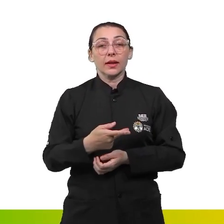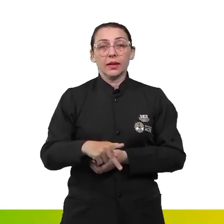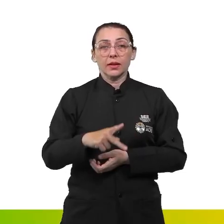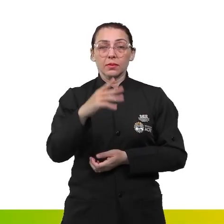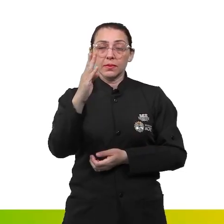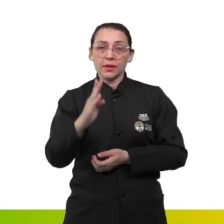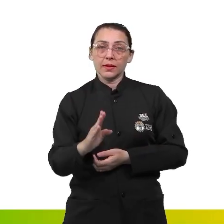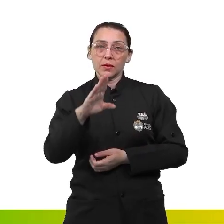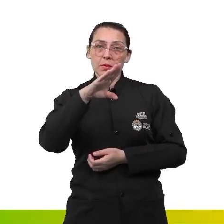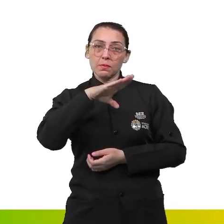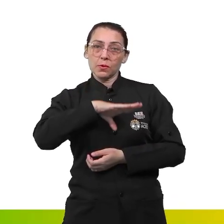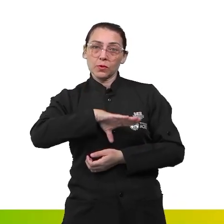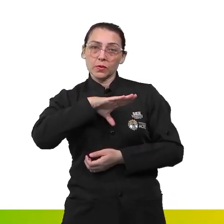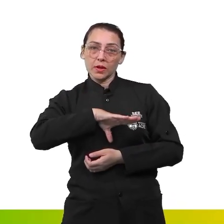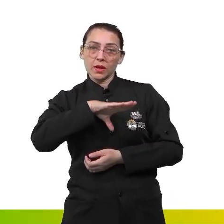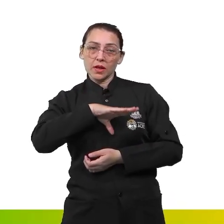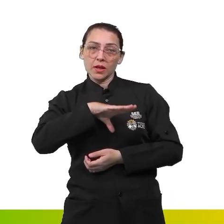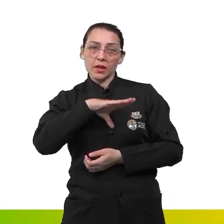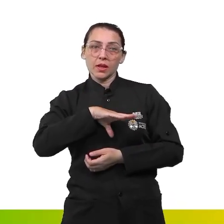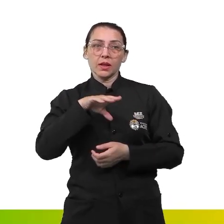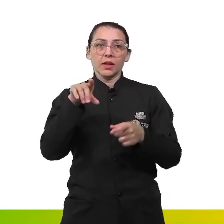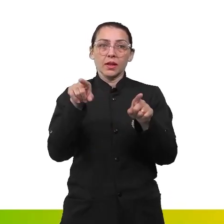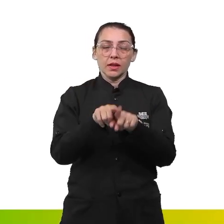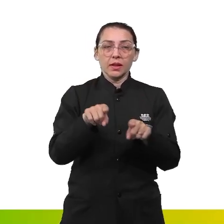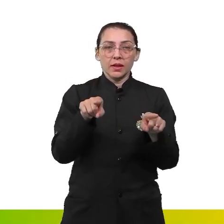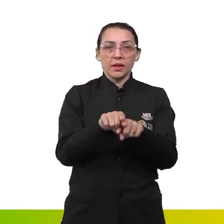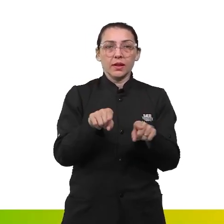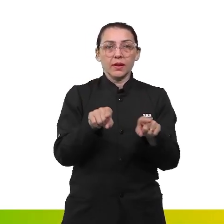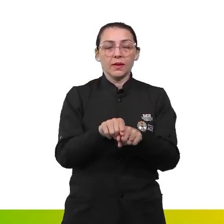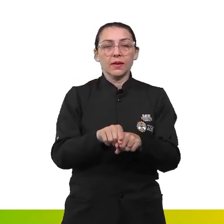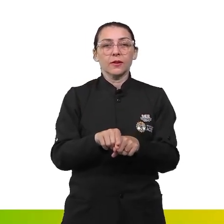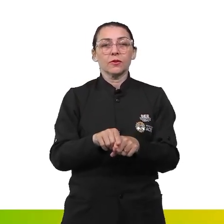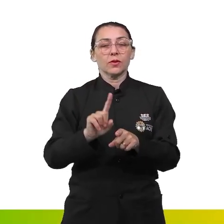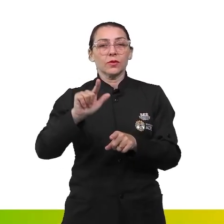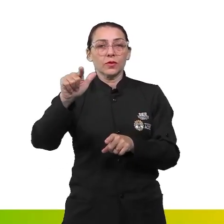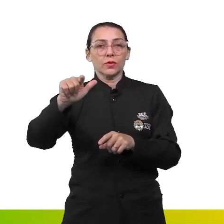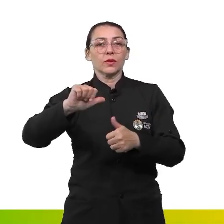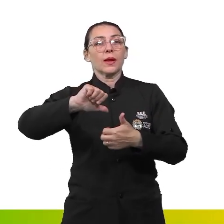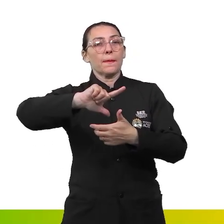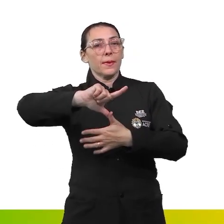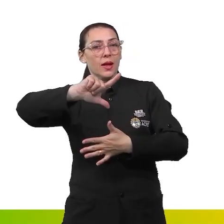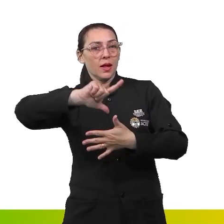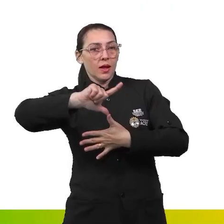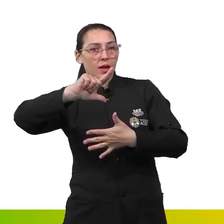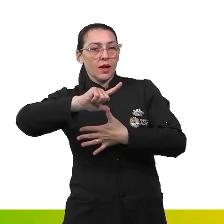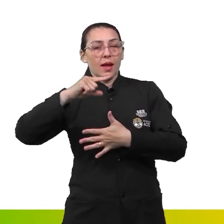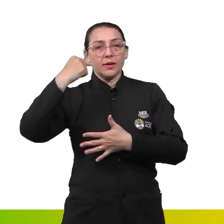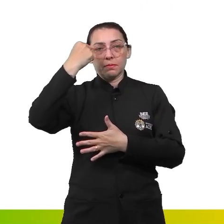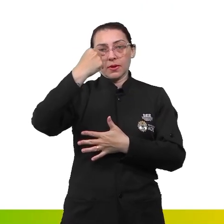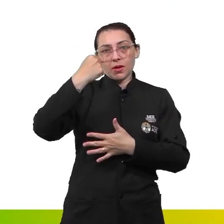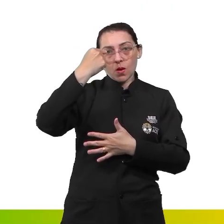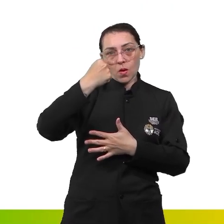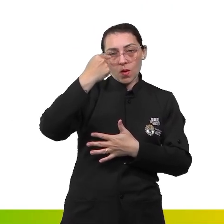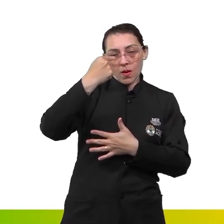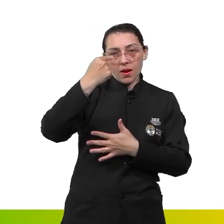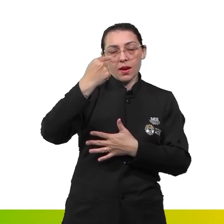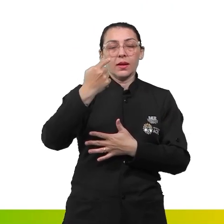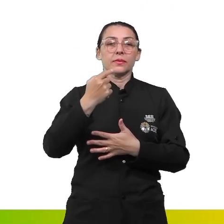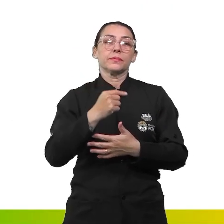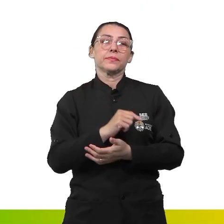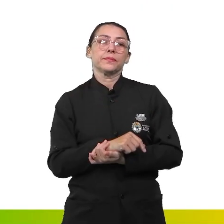Brasil, a língua portuguesa. No caso do restante da América Latina, a língua